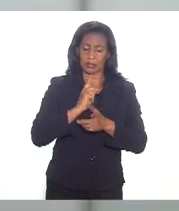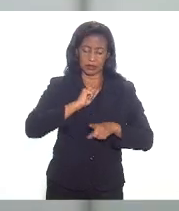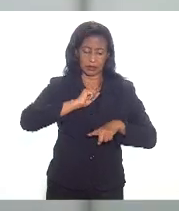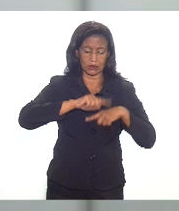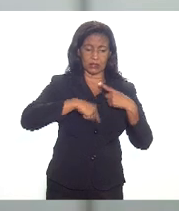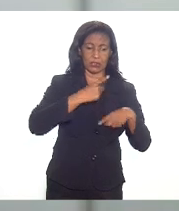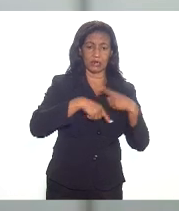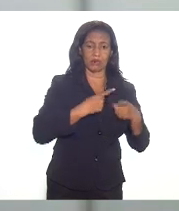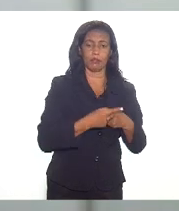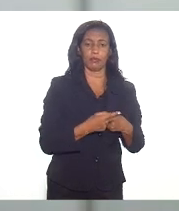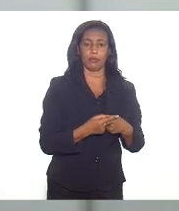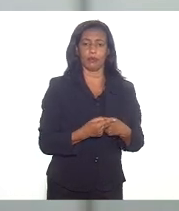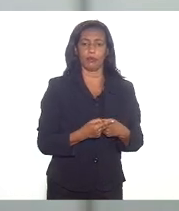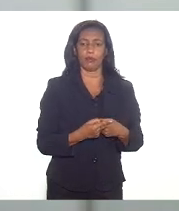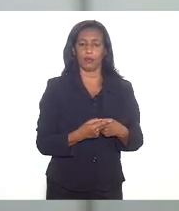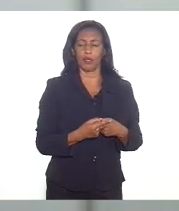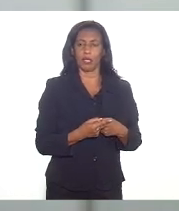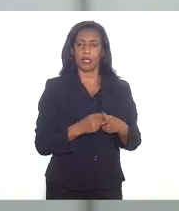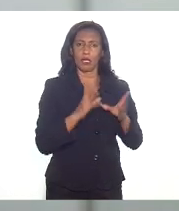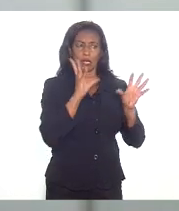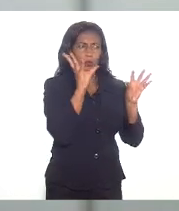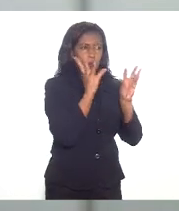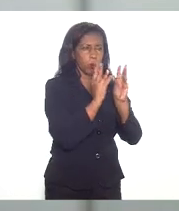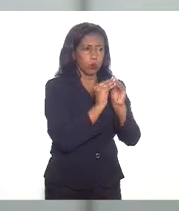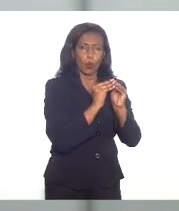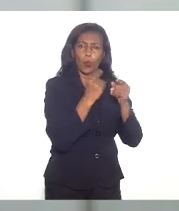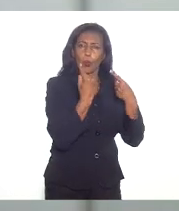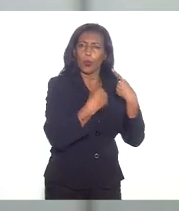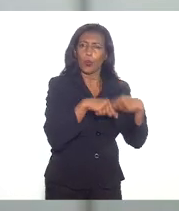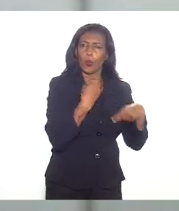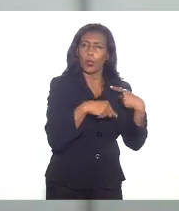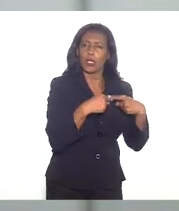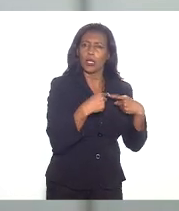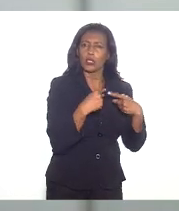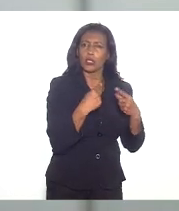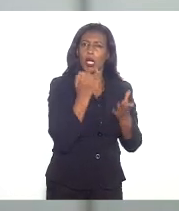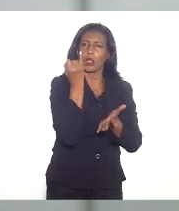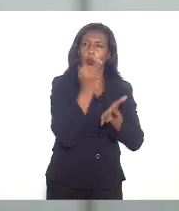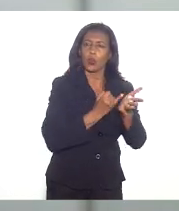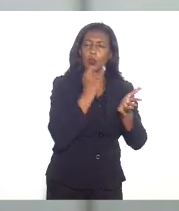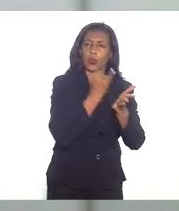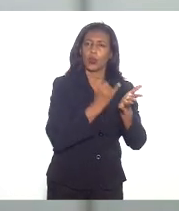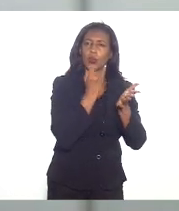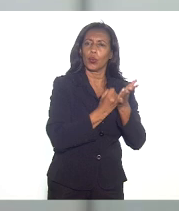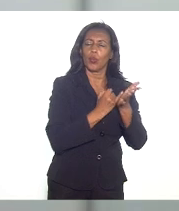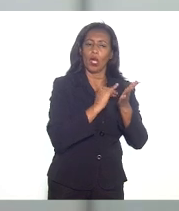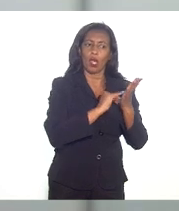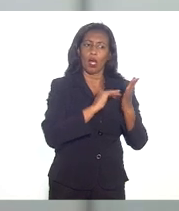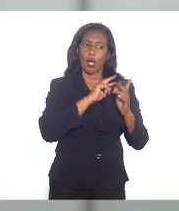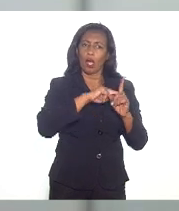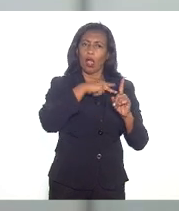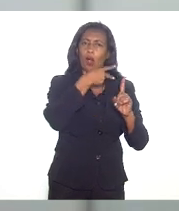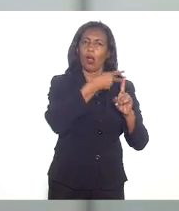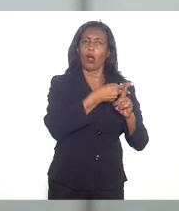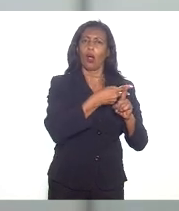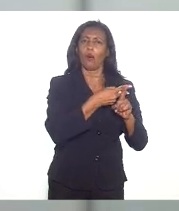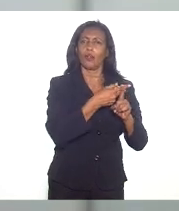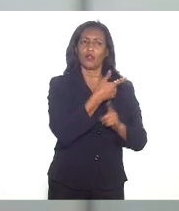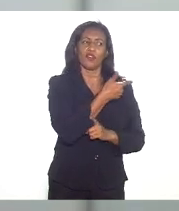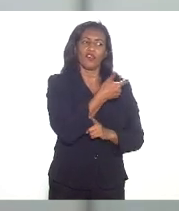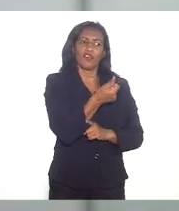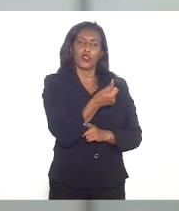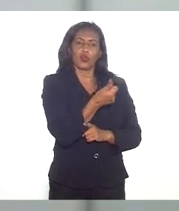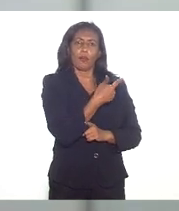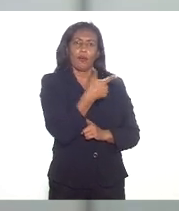depois, definiu a política tributária sobre a renda, aumentando a alíquota de 21%